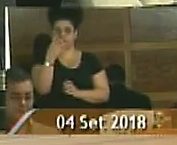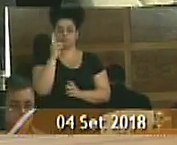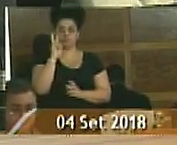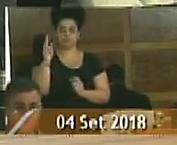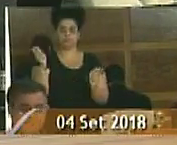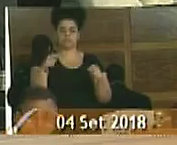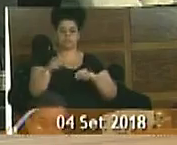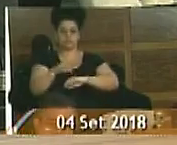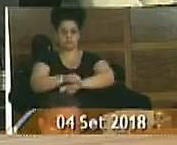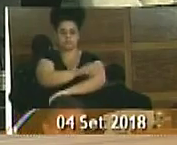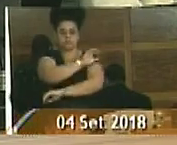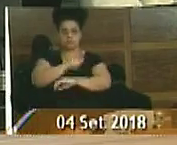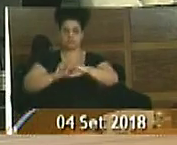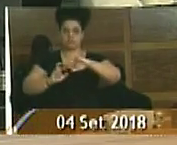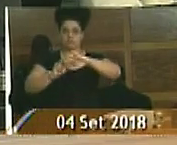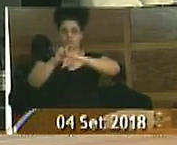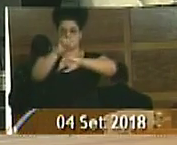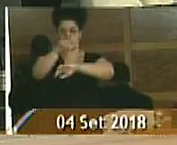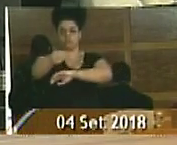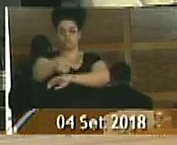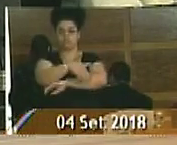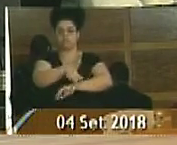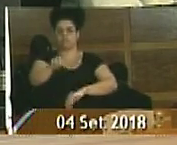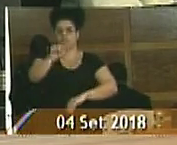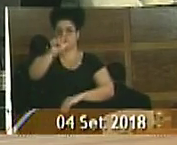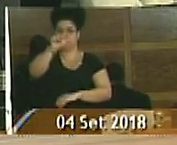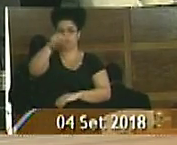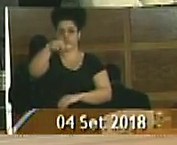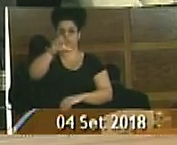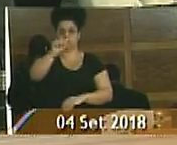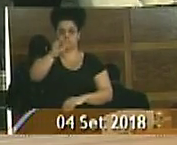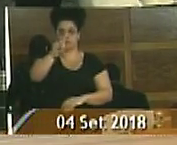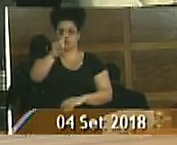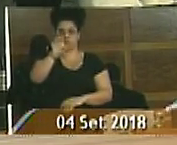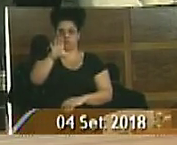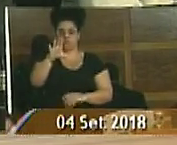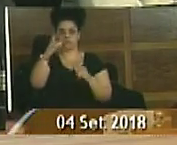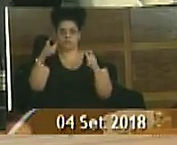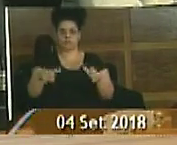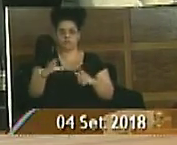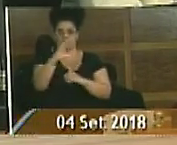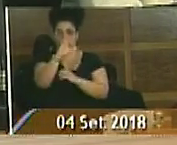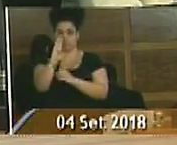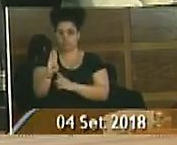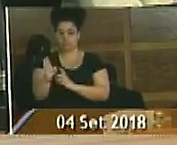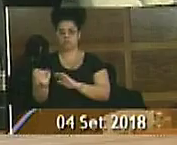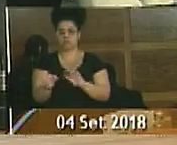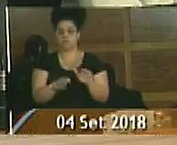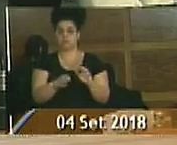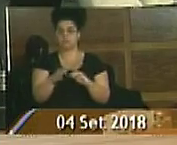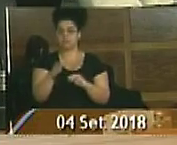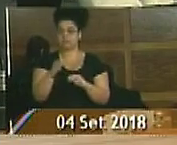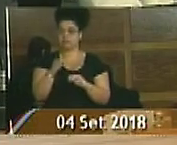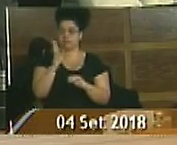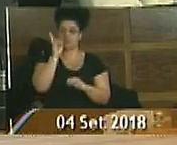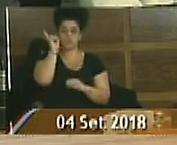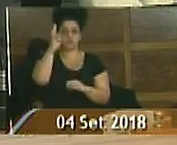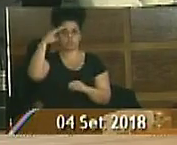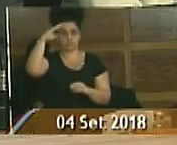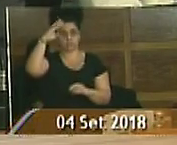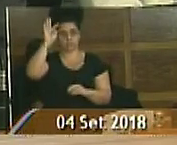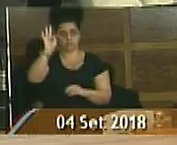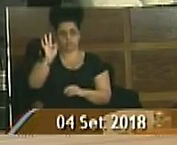corrimão subindo escadão na rua Allan Kardec, número 5, Tijolinho, bairro Campo Belo. Indicação, vereador Saíno